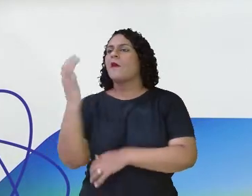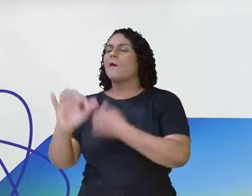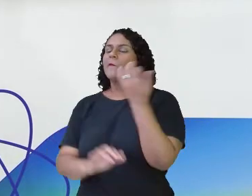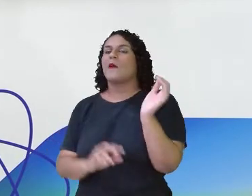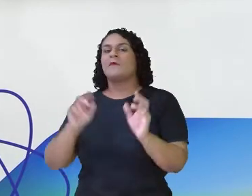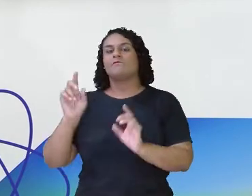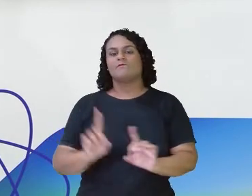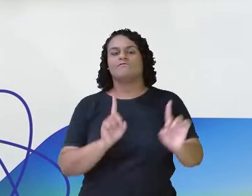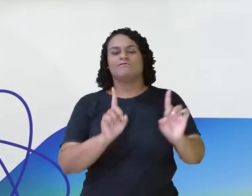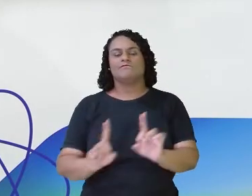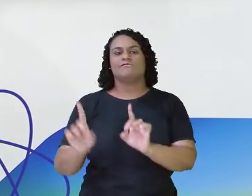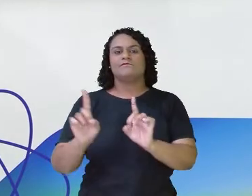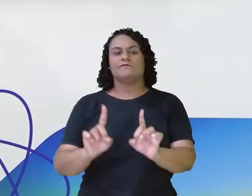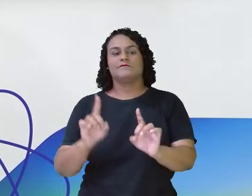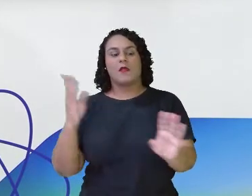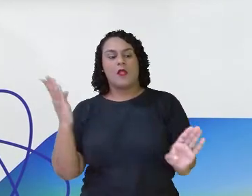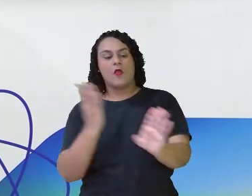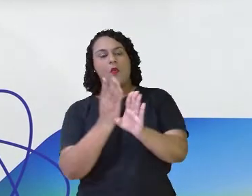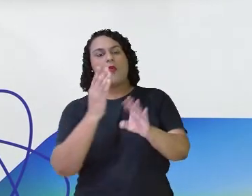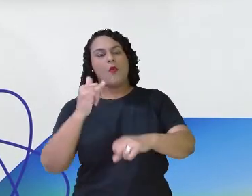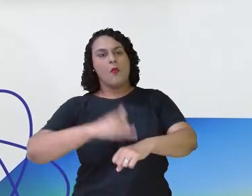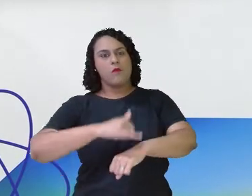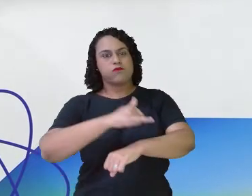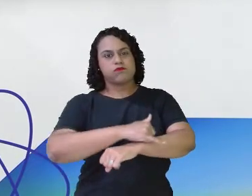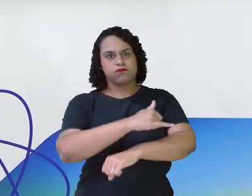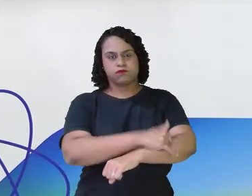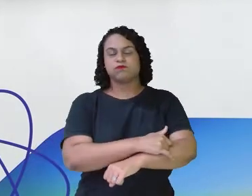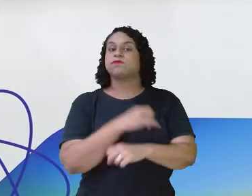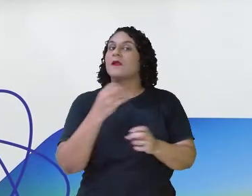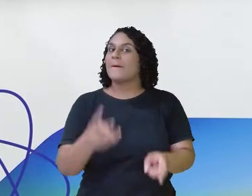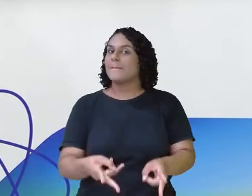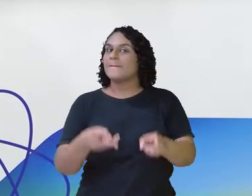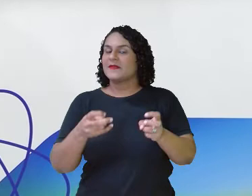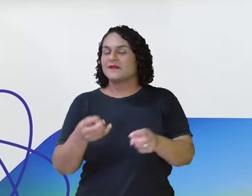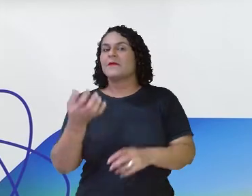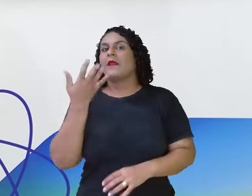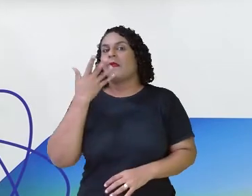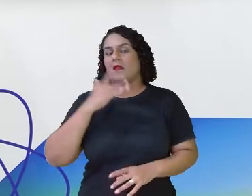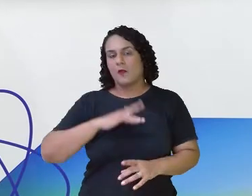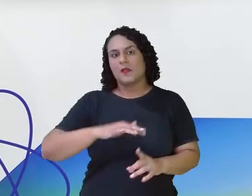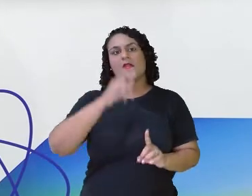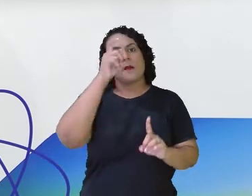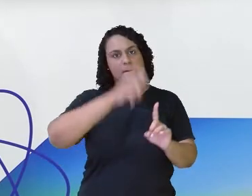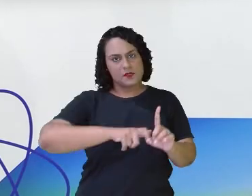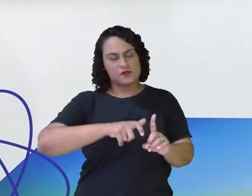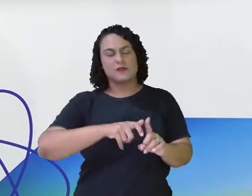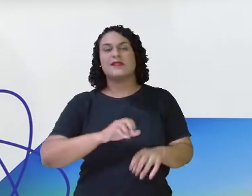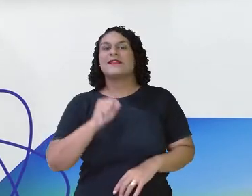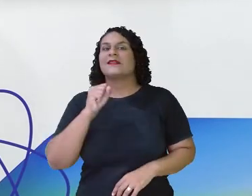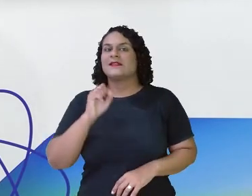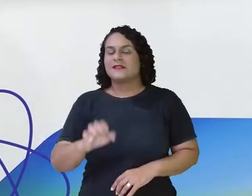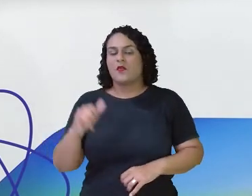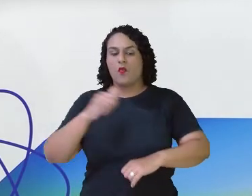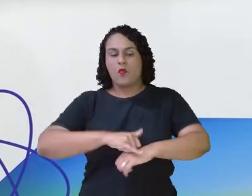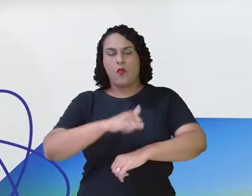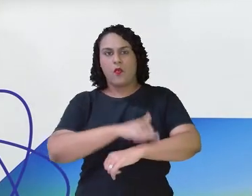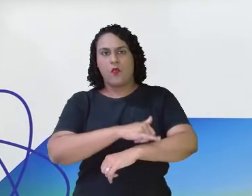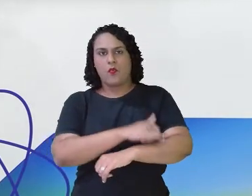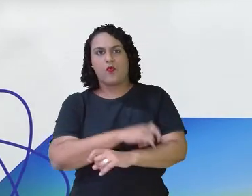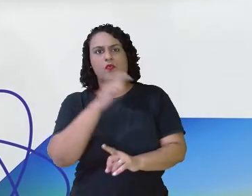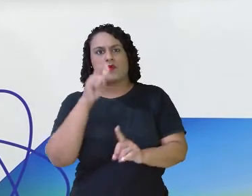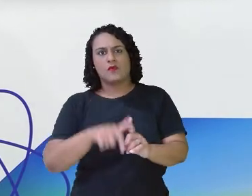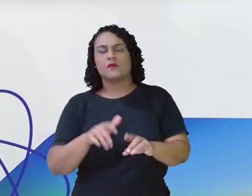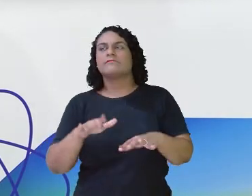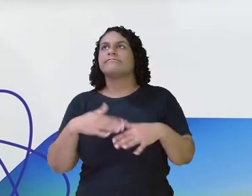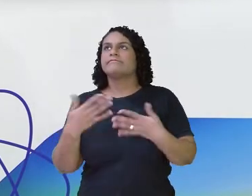fazer maldade com ele. Então, a gente ia perceber que os meninos estão falando. Se fosse o sapo que estivesse contando a história, o que ele diria?